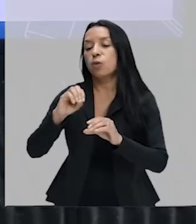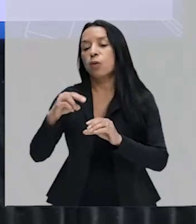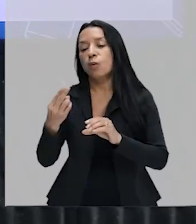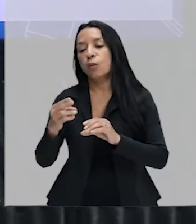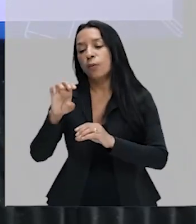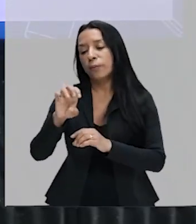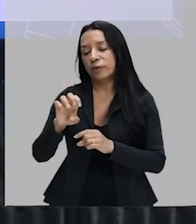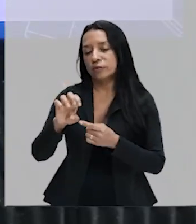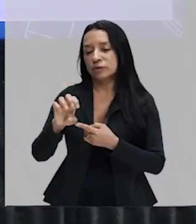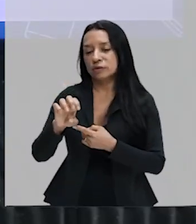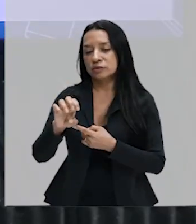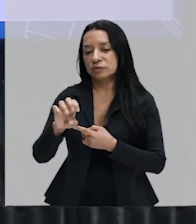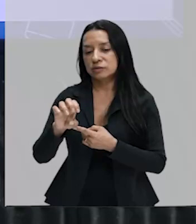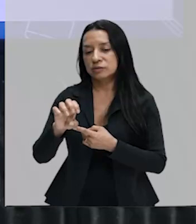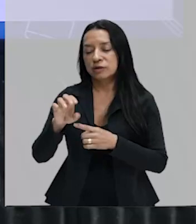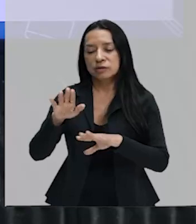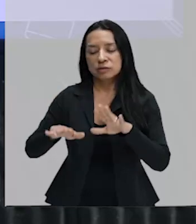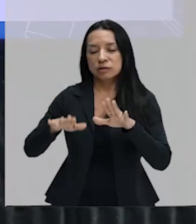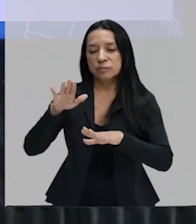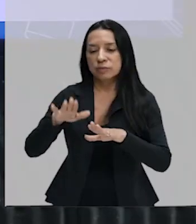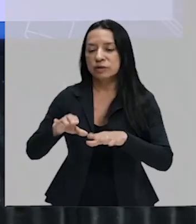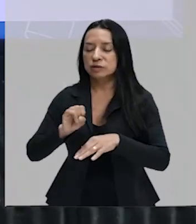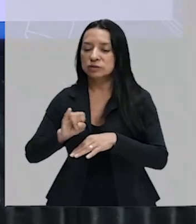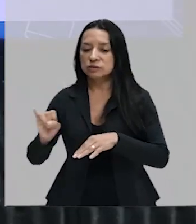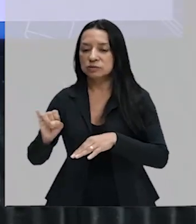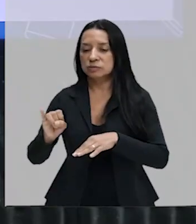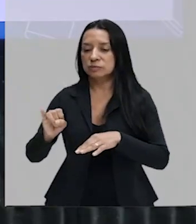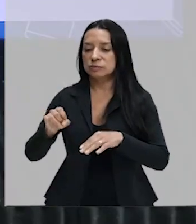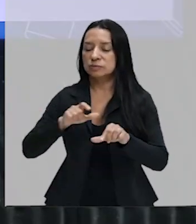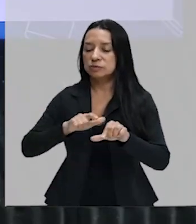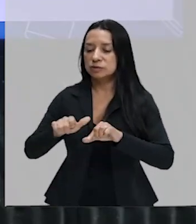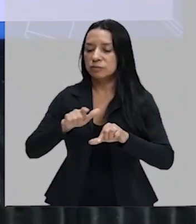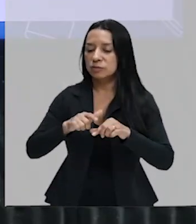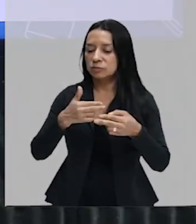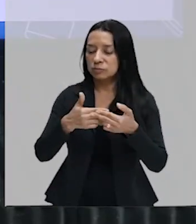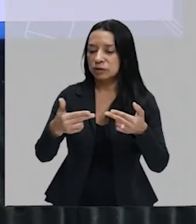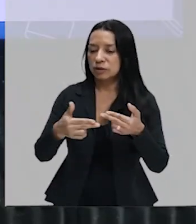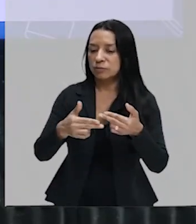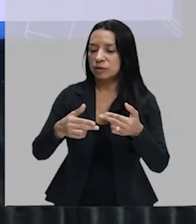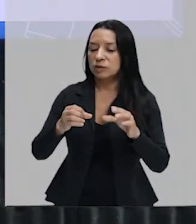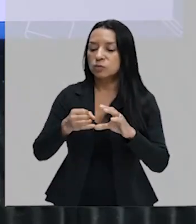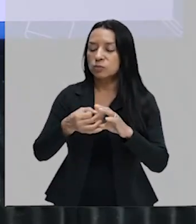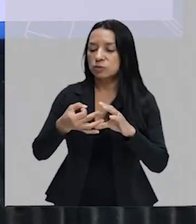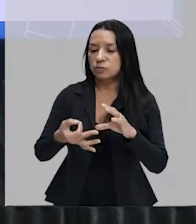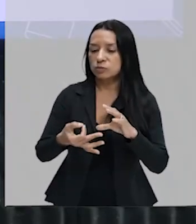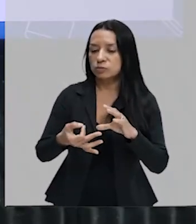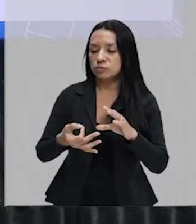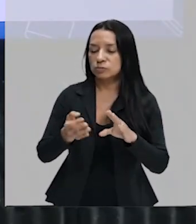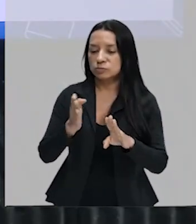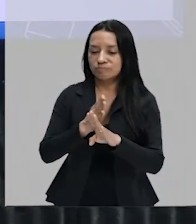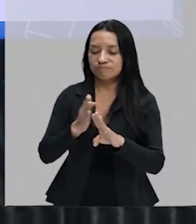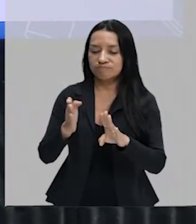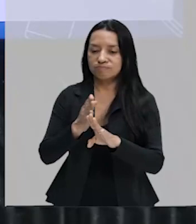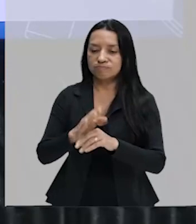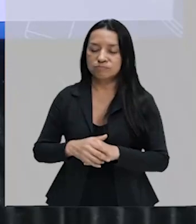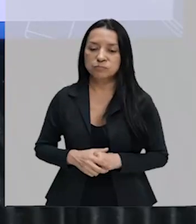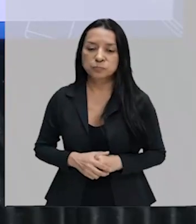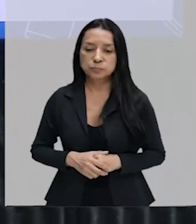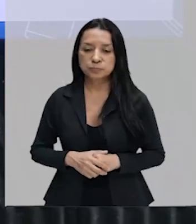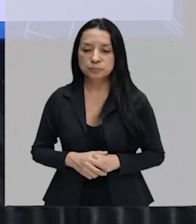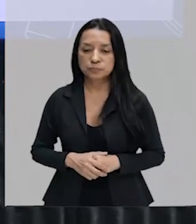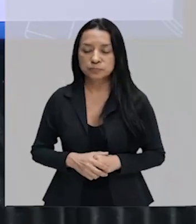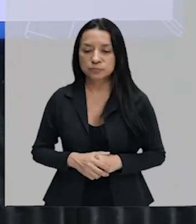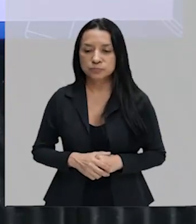estar trabalhando com elemento, comparando, no caso, elemento e conjunto ou conjuntos entre si, tá bom? Então,